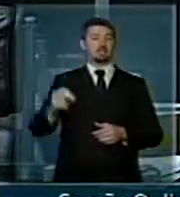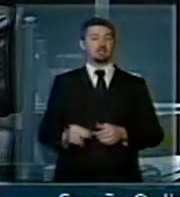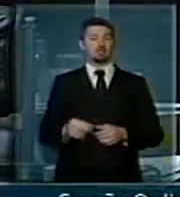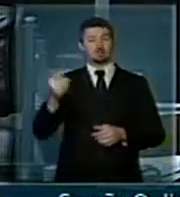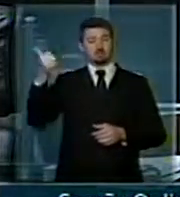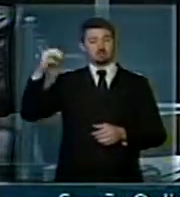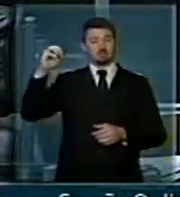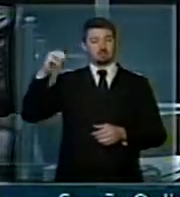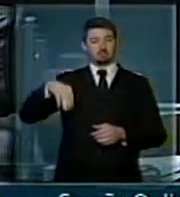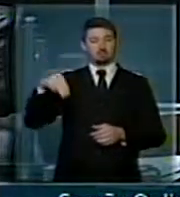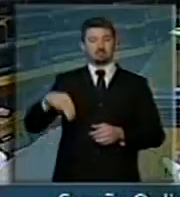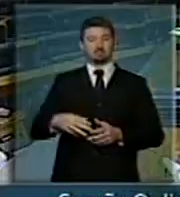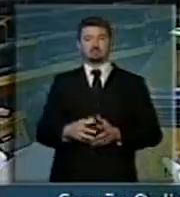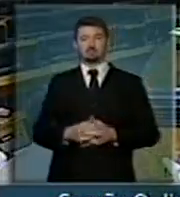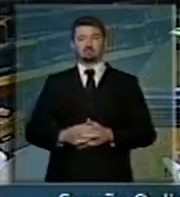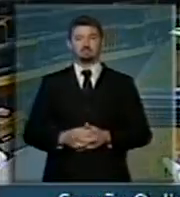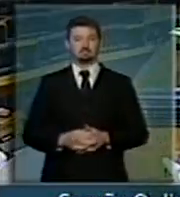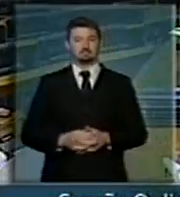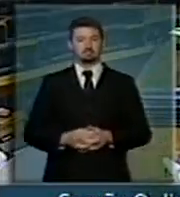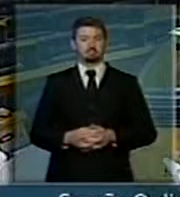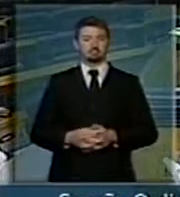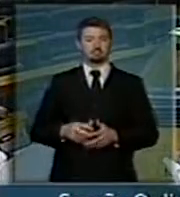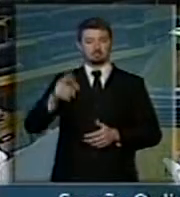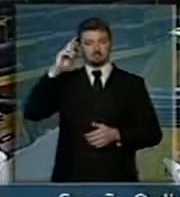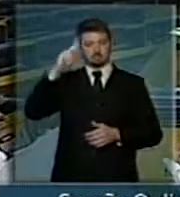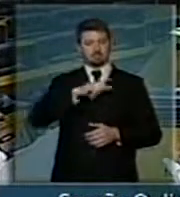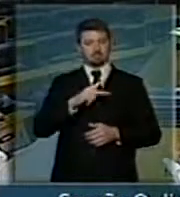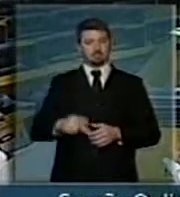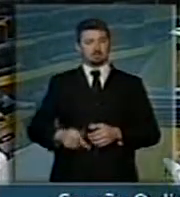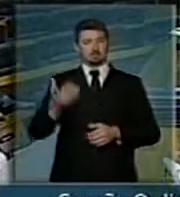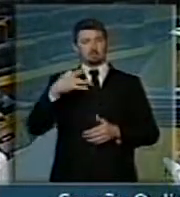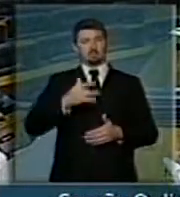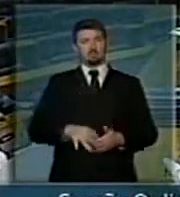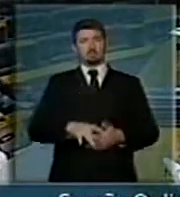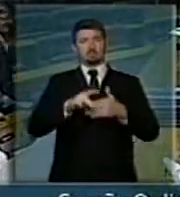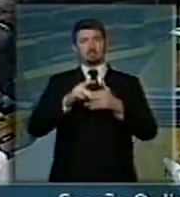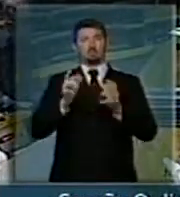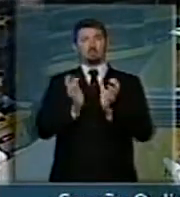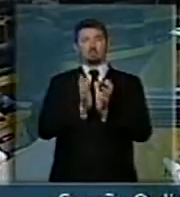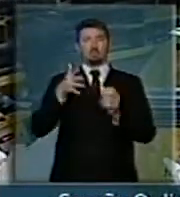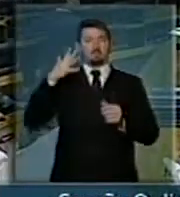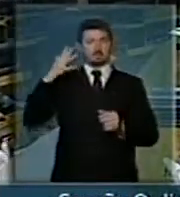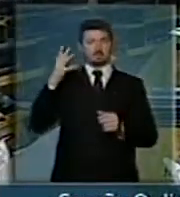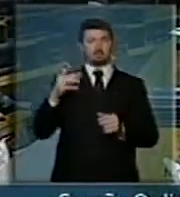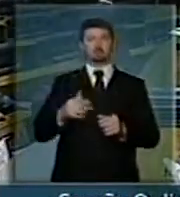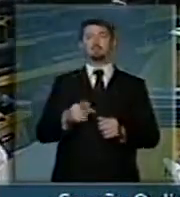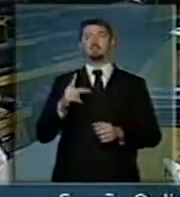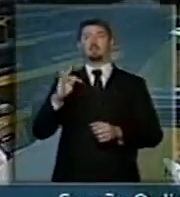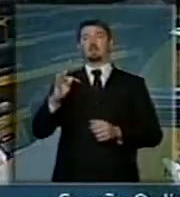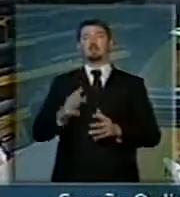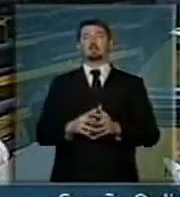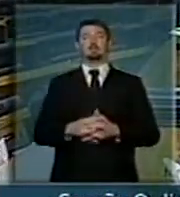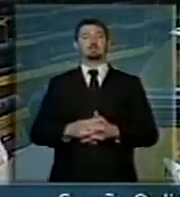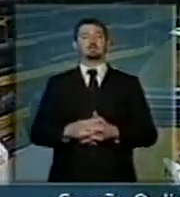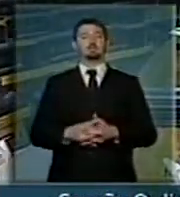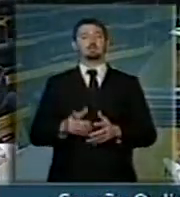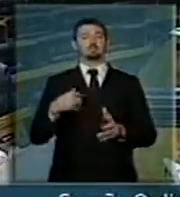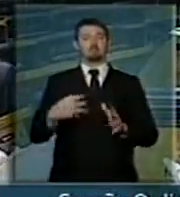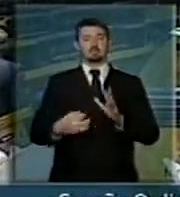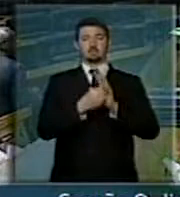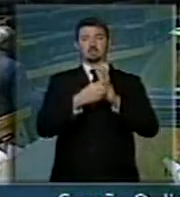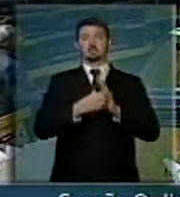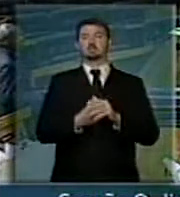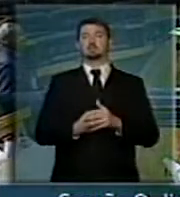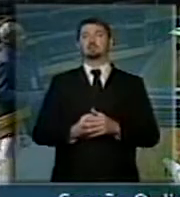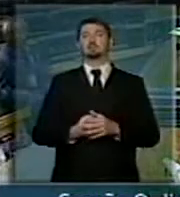10 minutos. Senhor presidente, venho à tribuna aqui em nome da liderança do Partido dos Trabalhadores para fazer o registro em